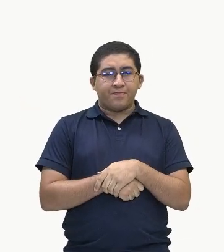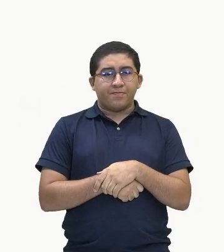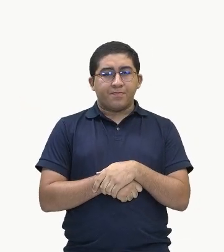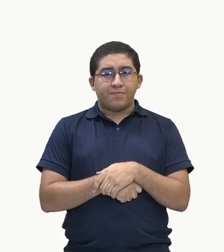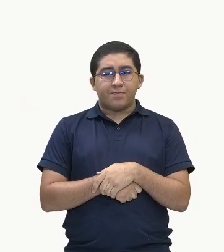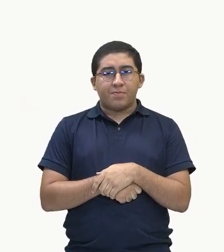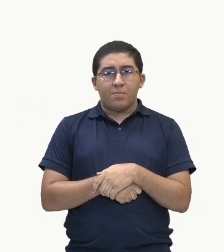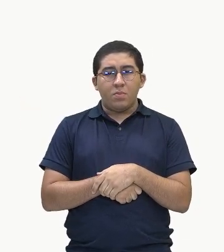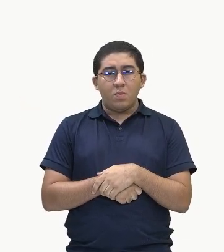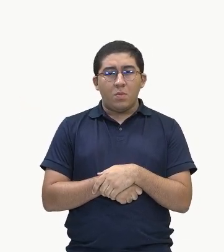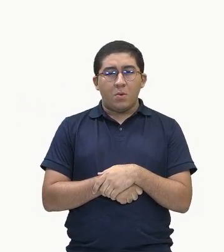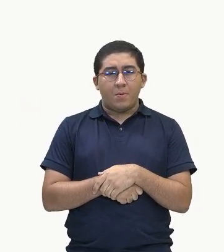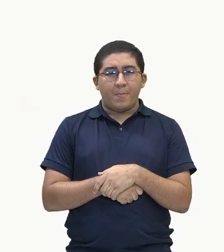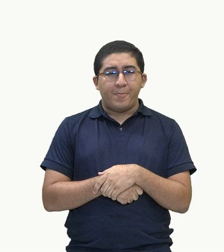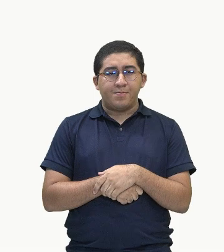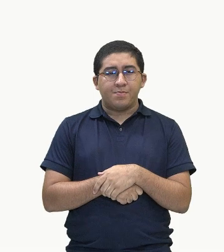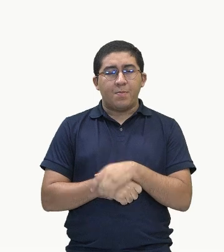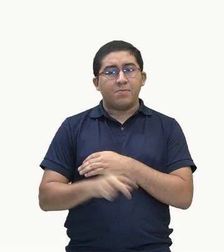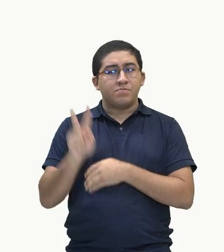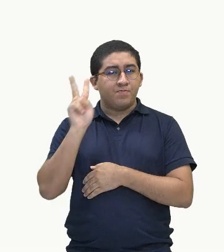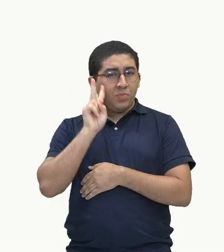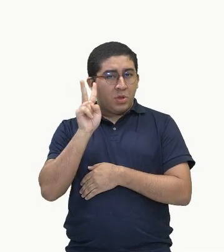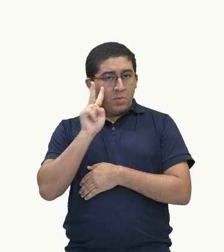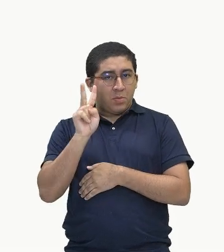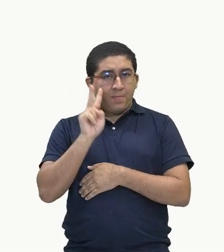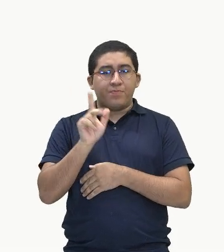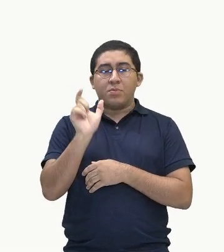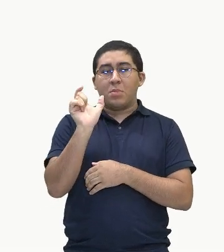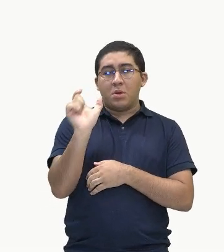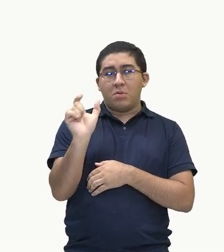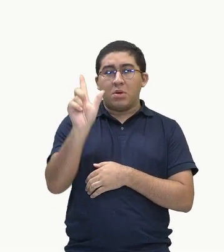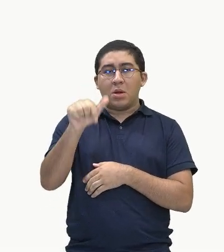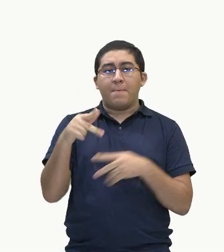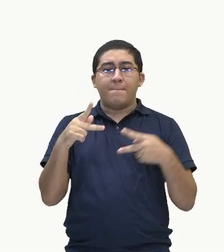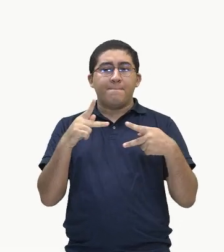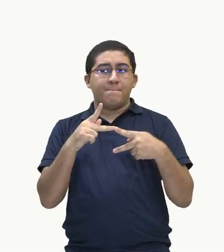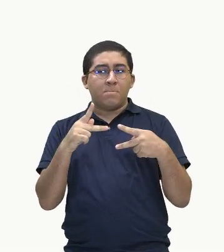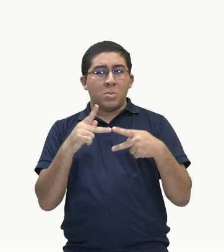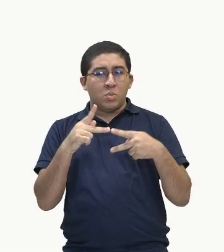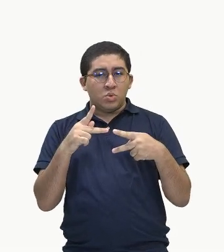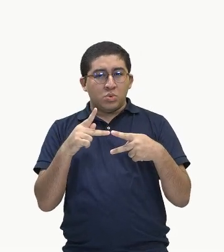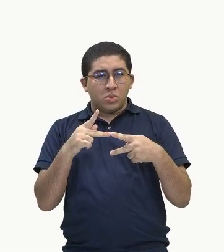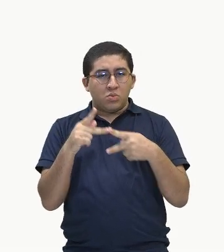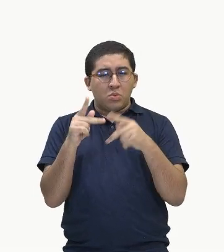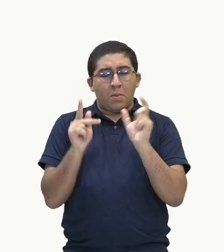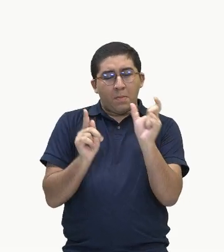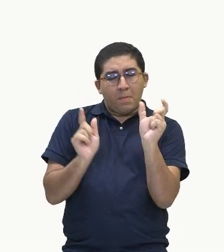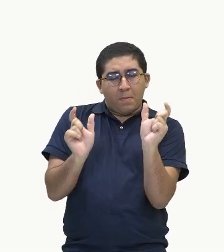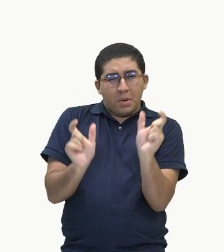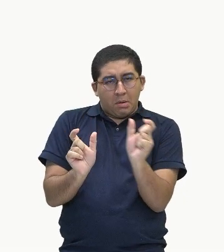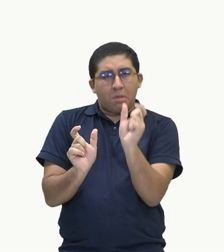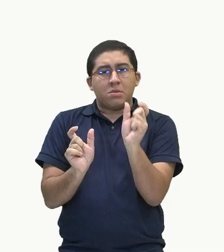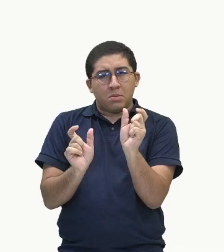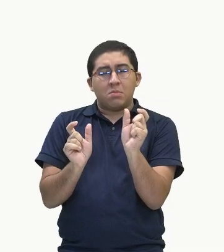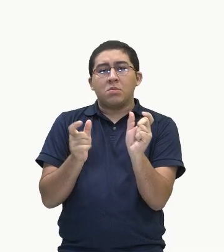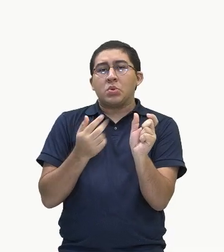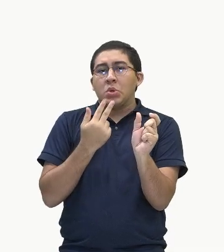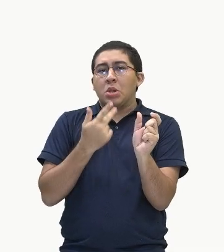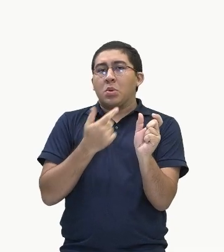que essa palavra of aqui é preposição? Palavras bem pequenininhas na língua inglesa, né? Mas